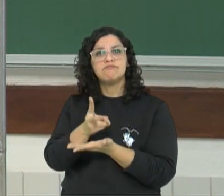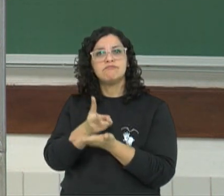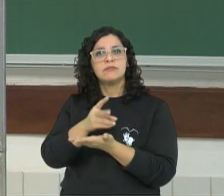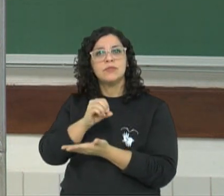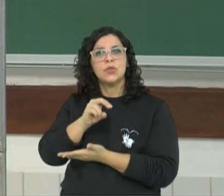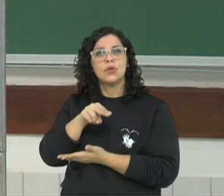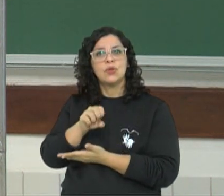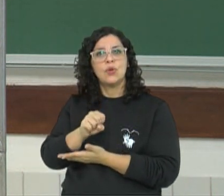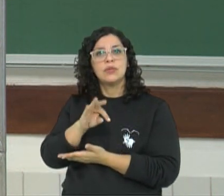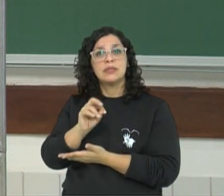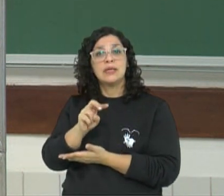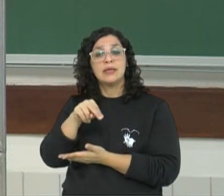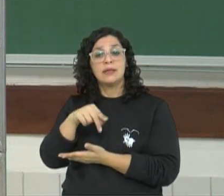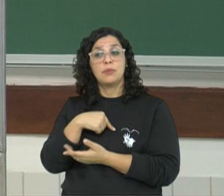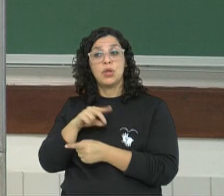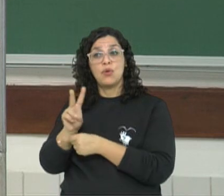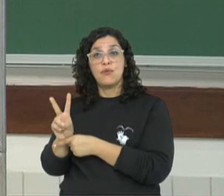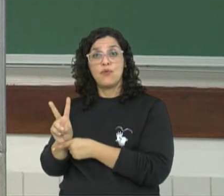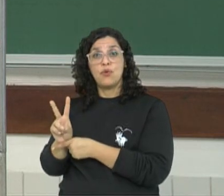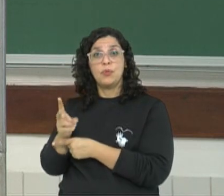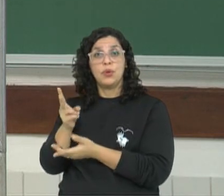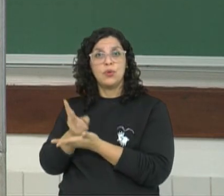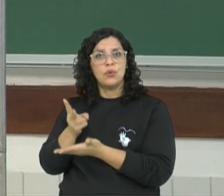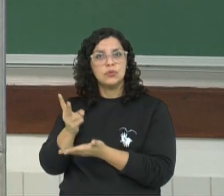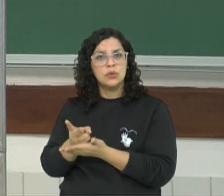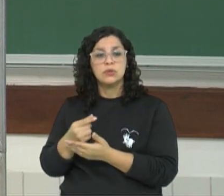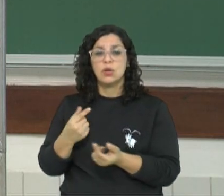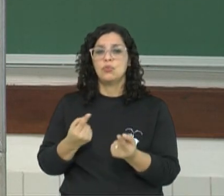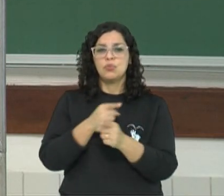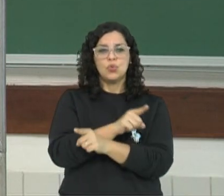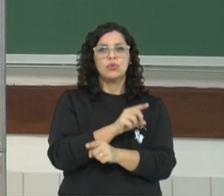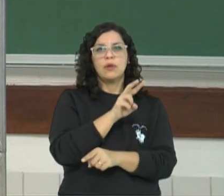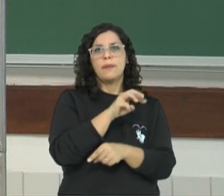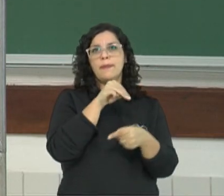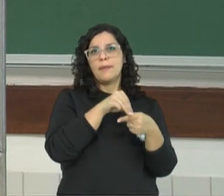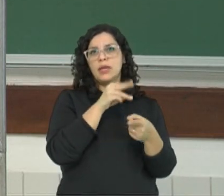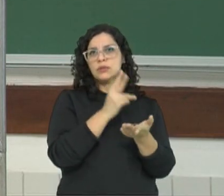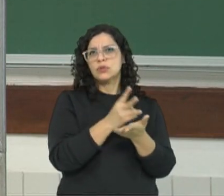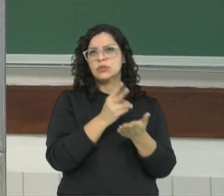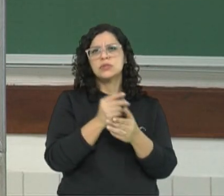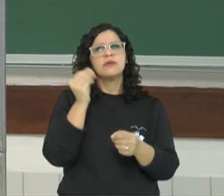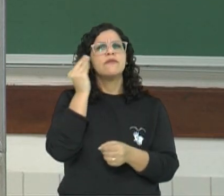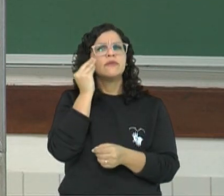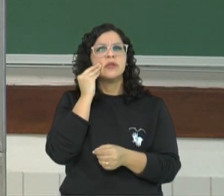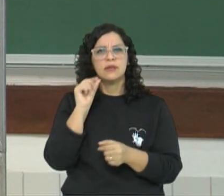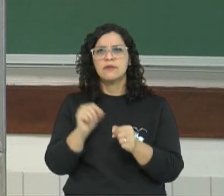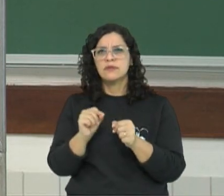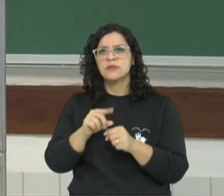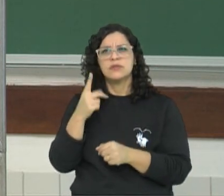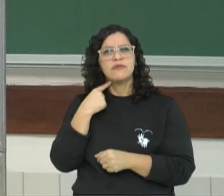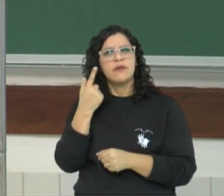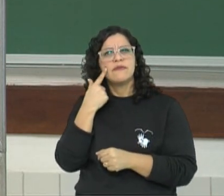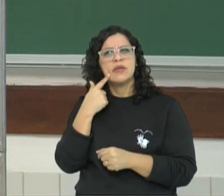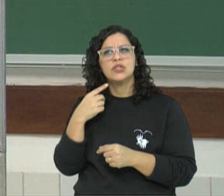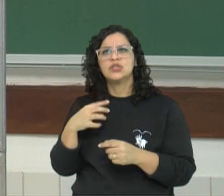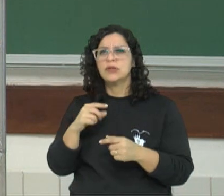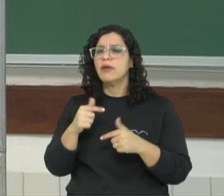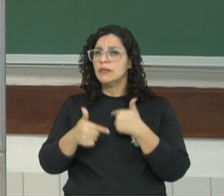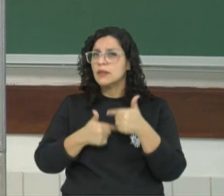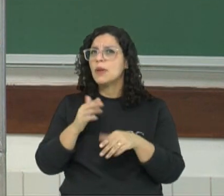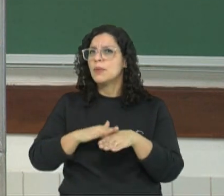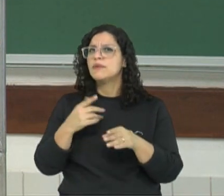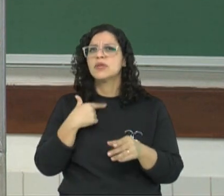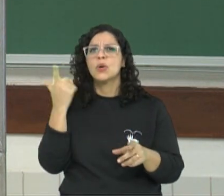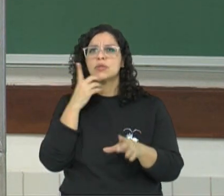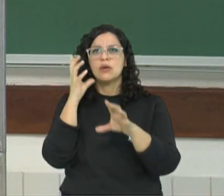que ter o V constante, certo? Eu trabalho com a massa constante. Faz isso para vocês verem, né? Vai dar um pouquinho mais de mão de obra, mas você consegue